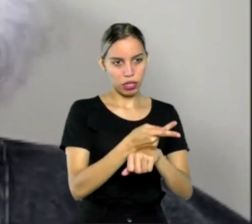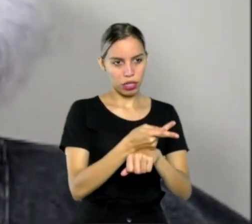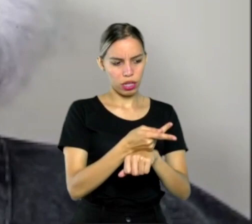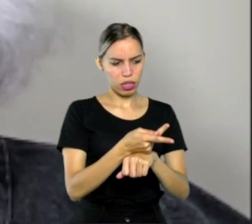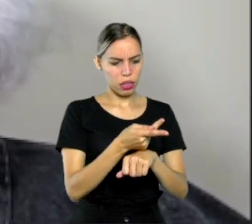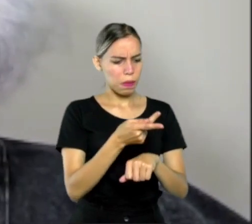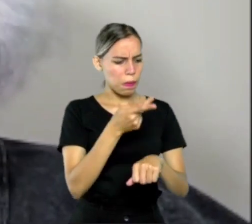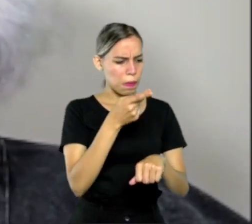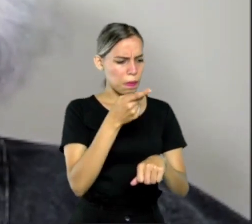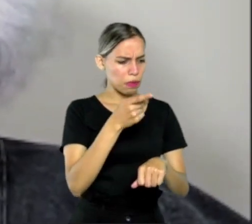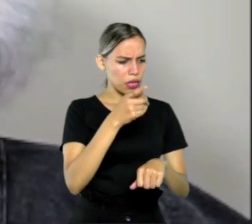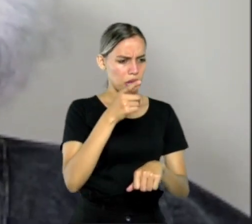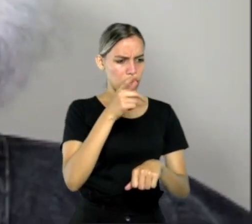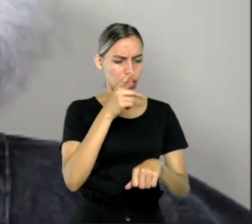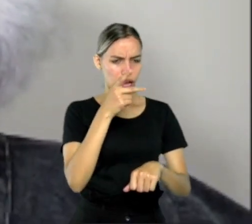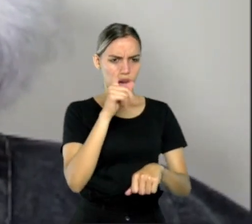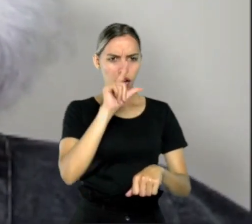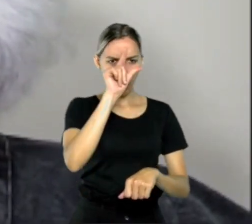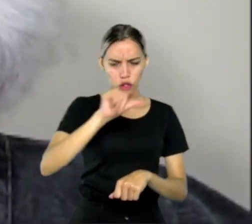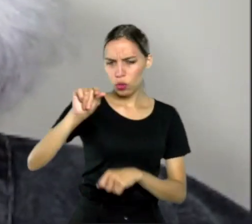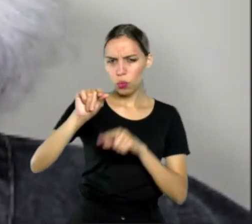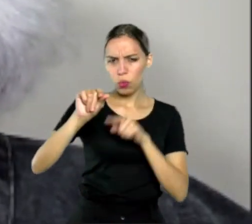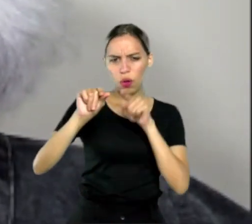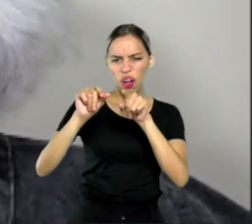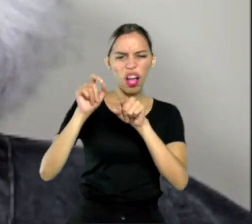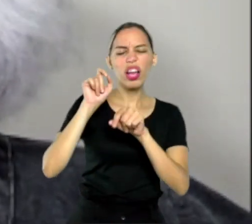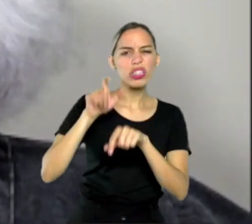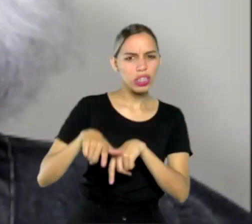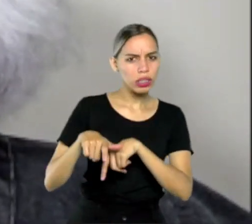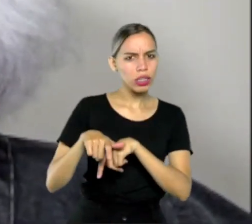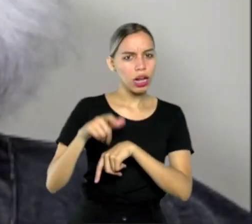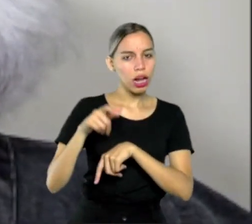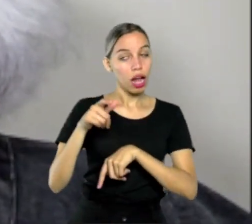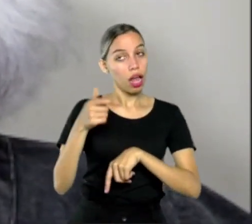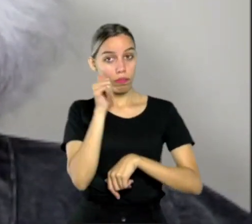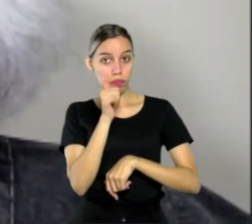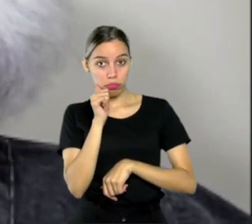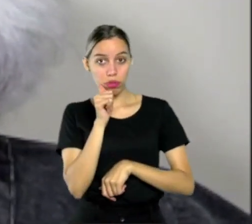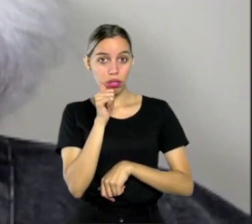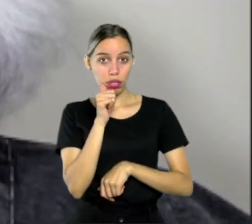a mulher, né? Então,